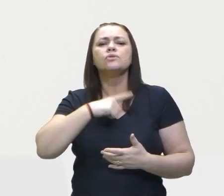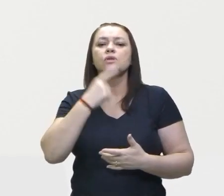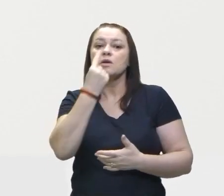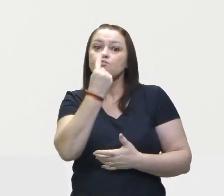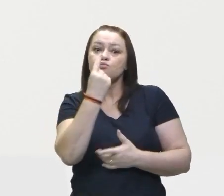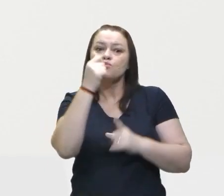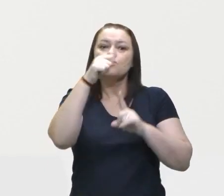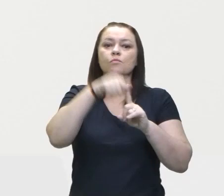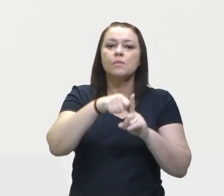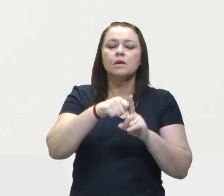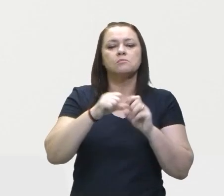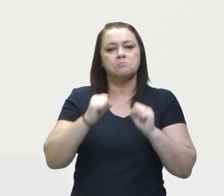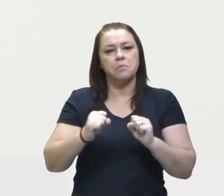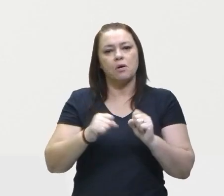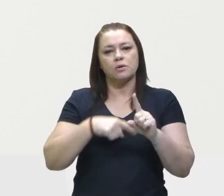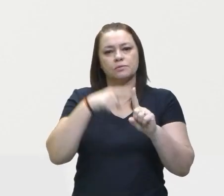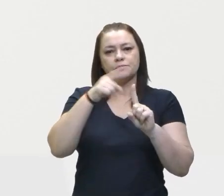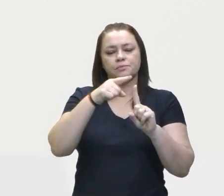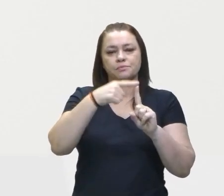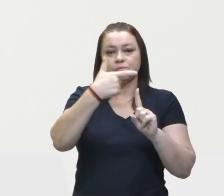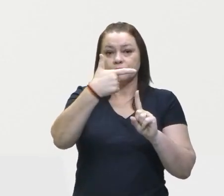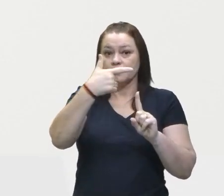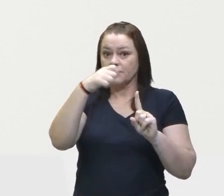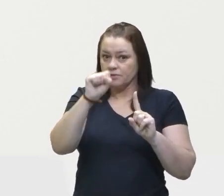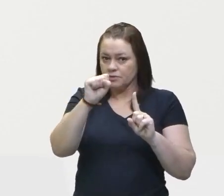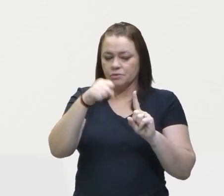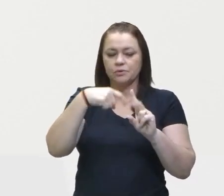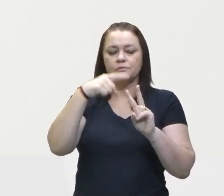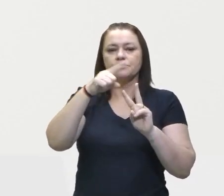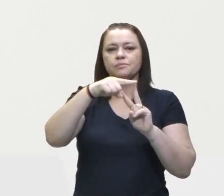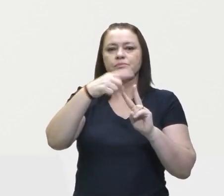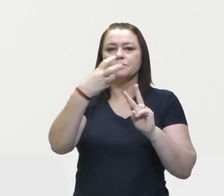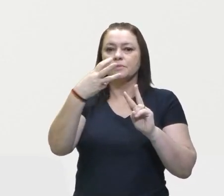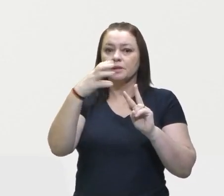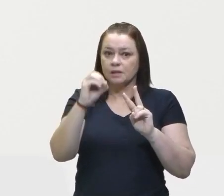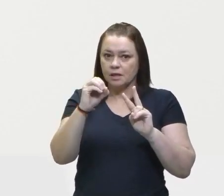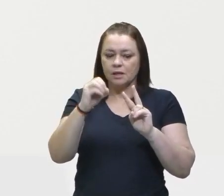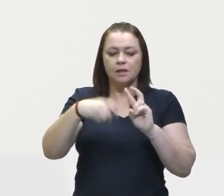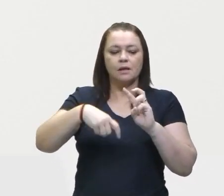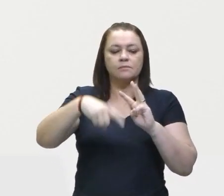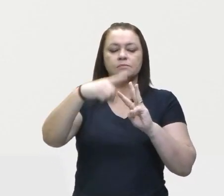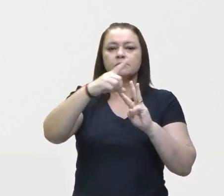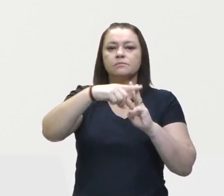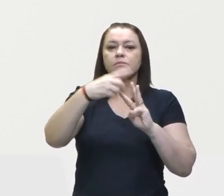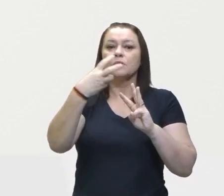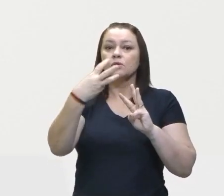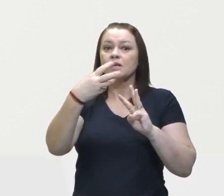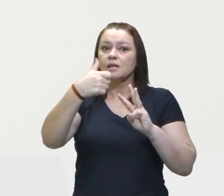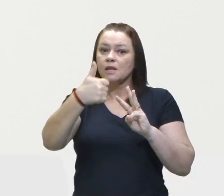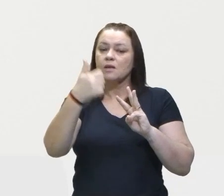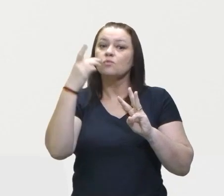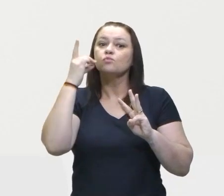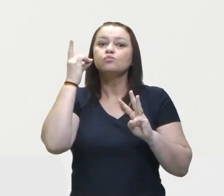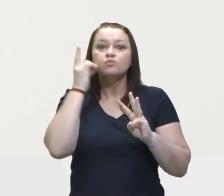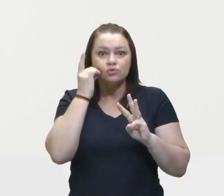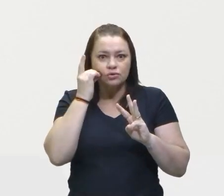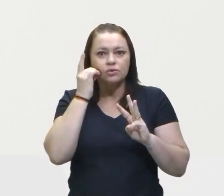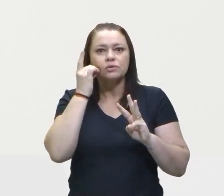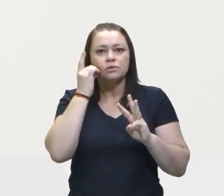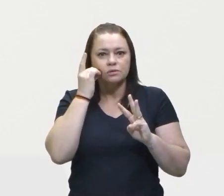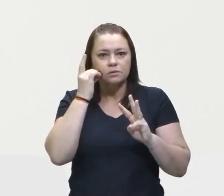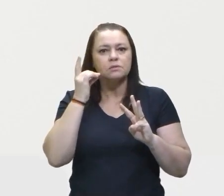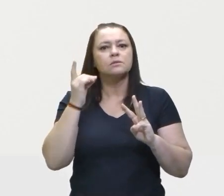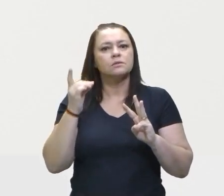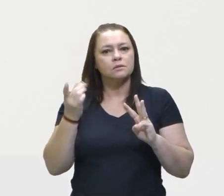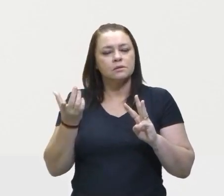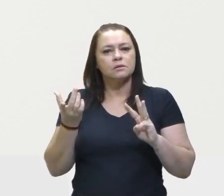ele pode ter 28, 30 ou 31 dias. Ah, mas está